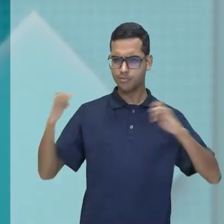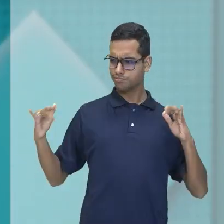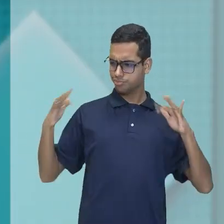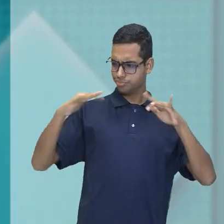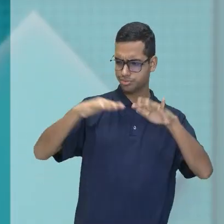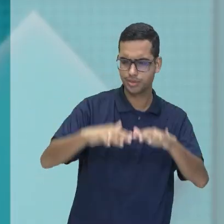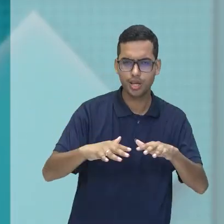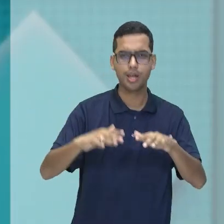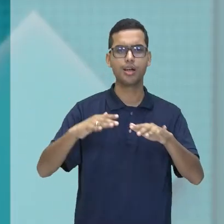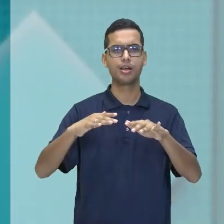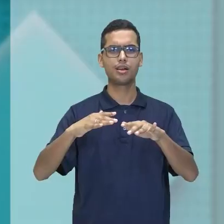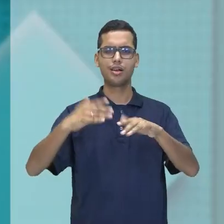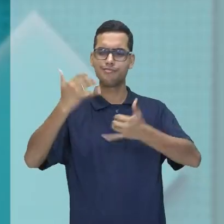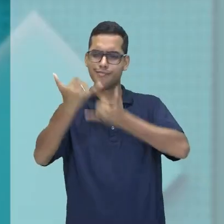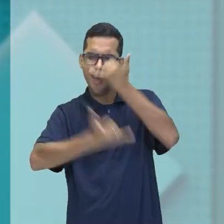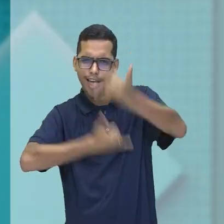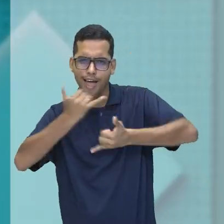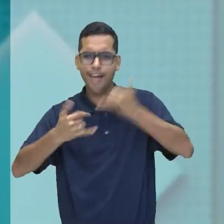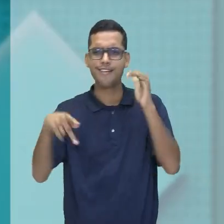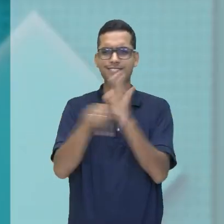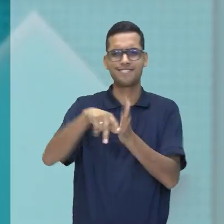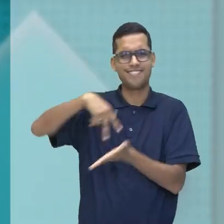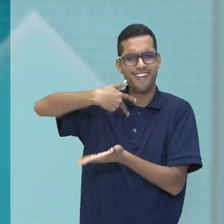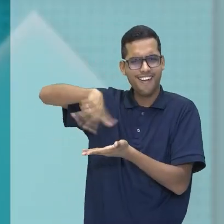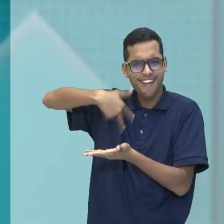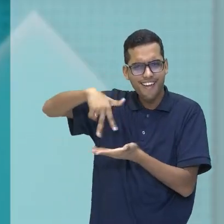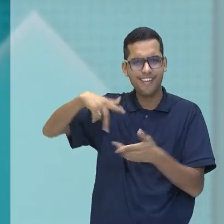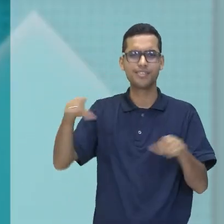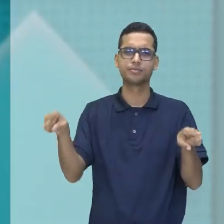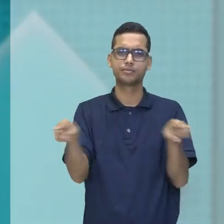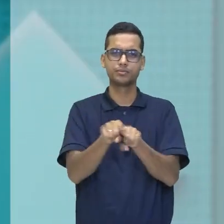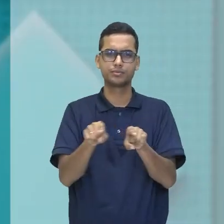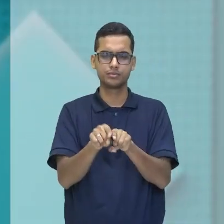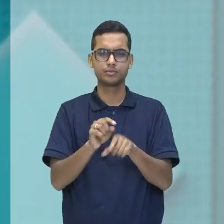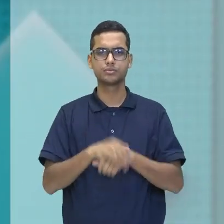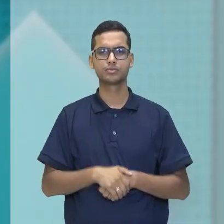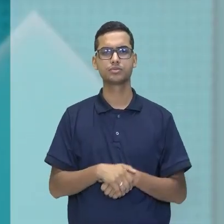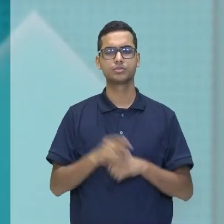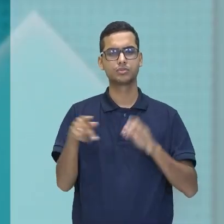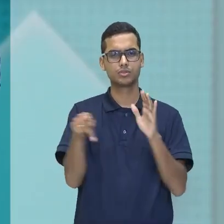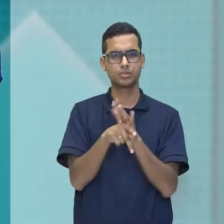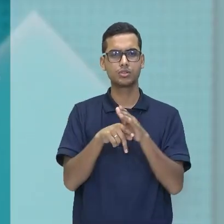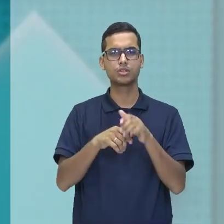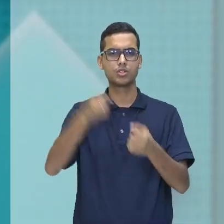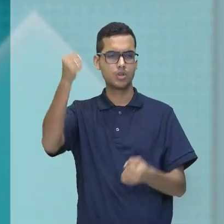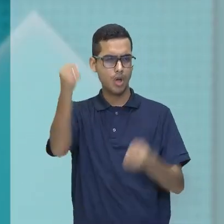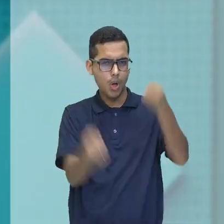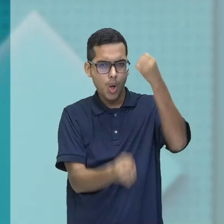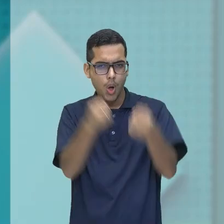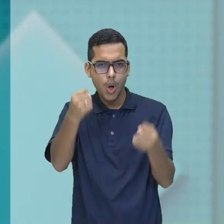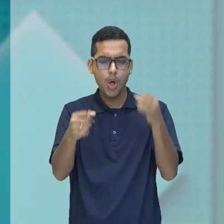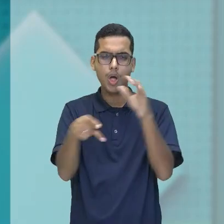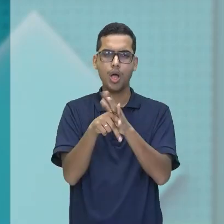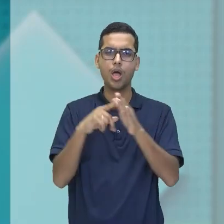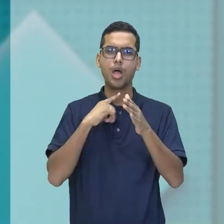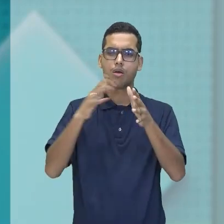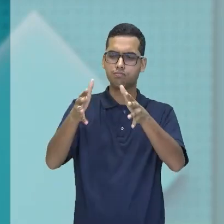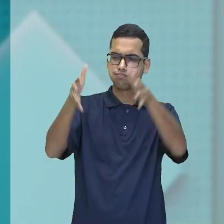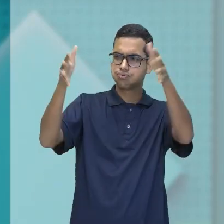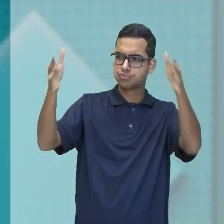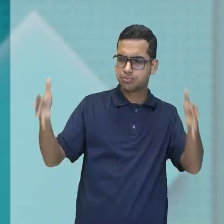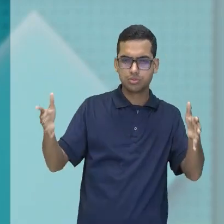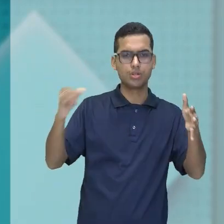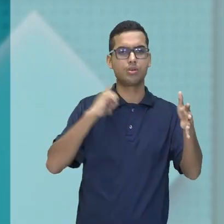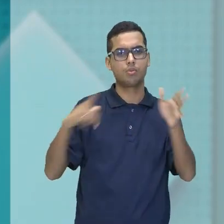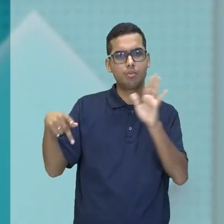a brincar e segue, por exemplo, qualquer, vamos dizer, trio elétrico. Então, as pessoas são livres ali para pular o